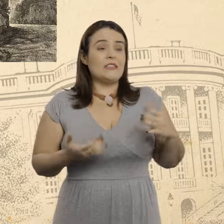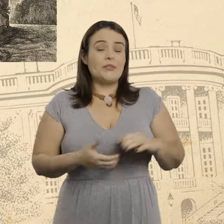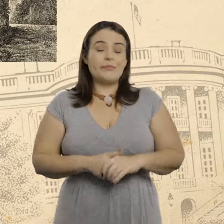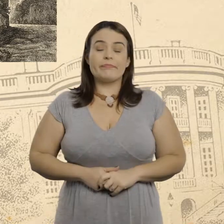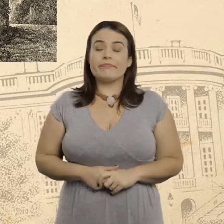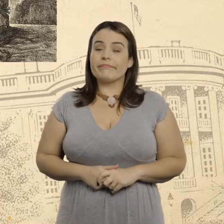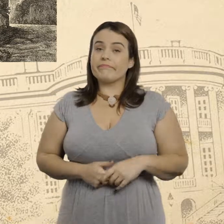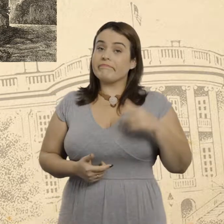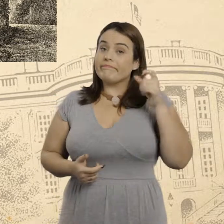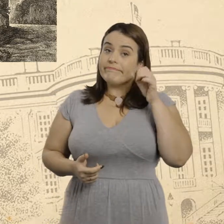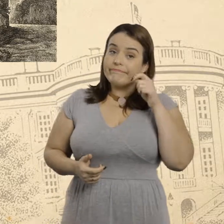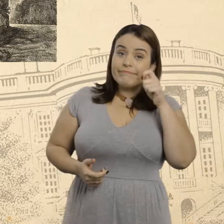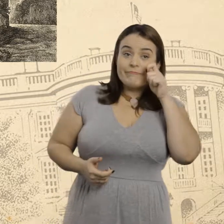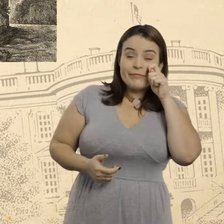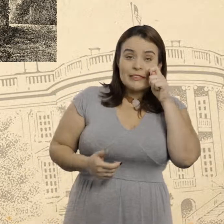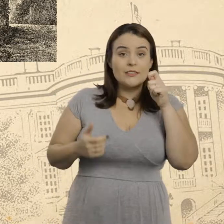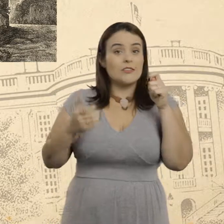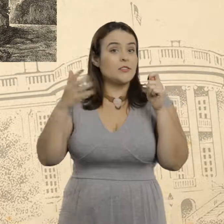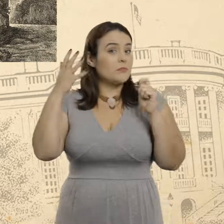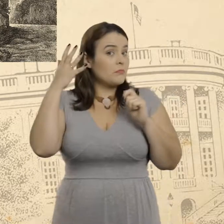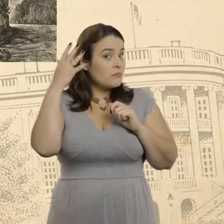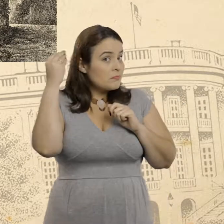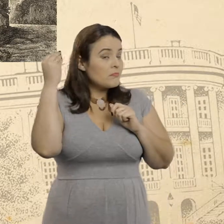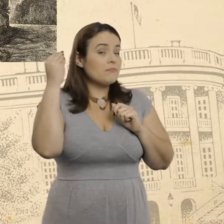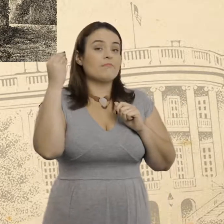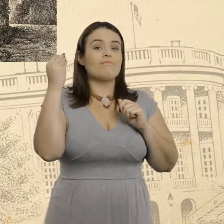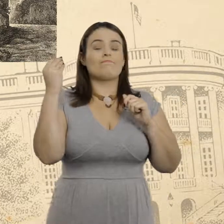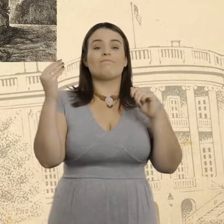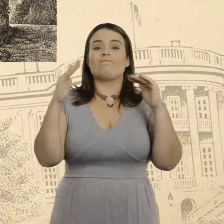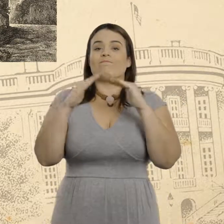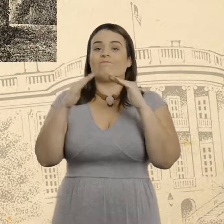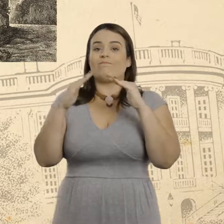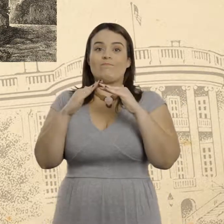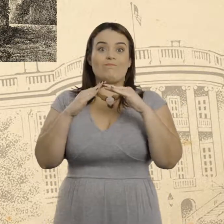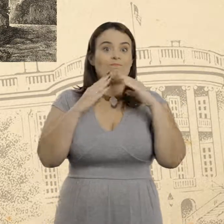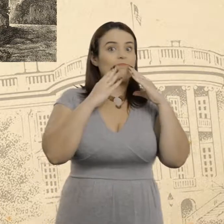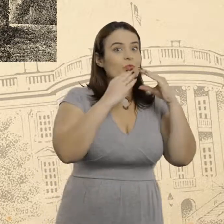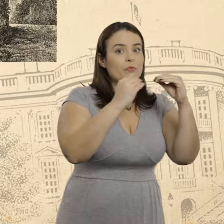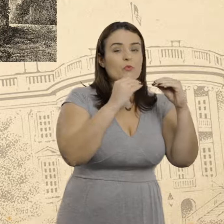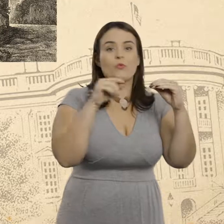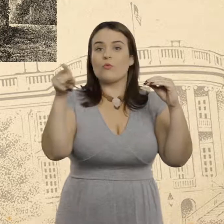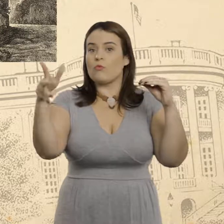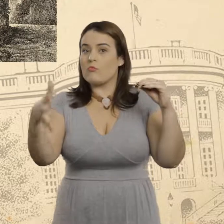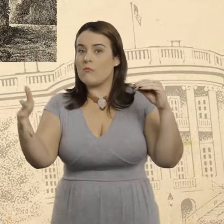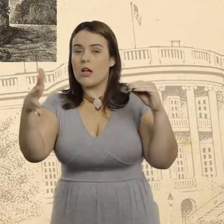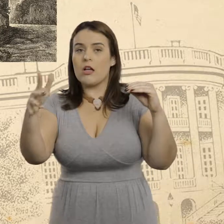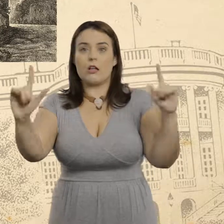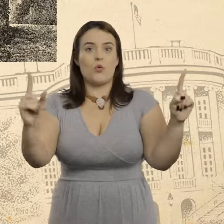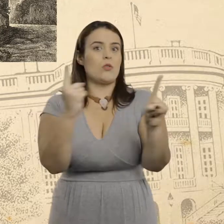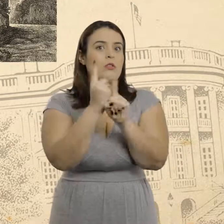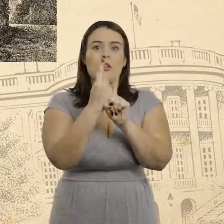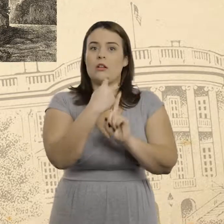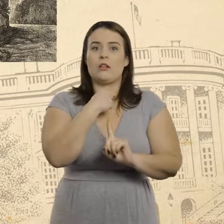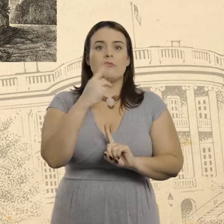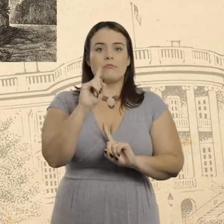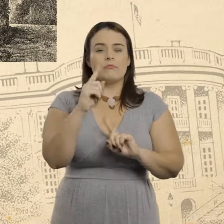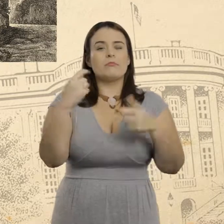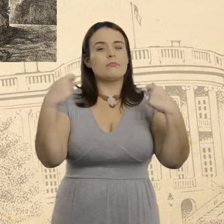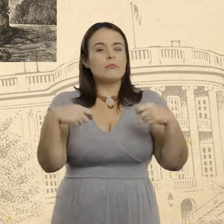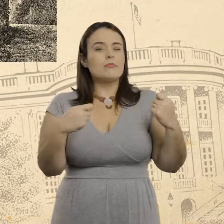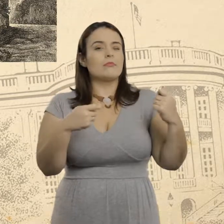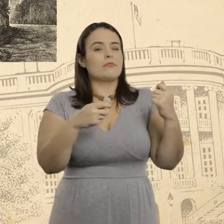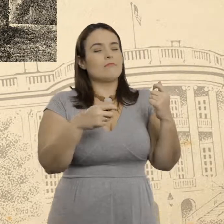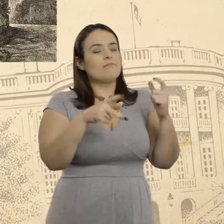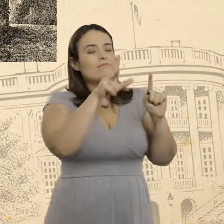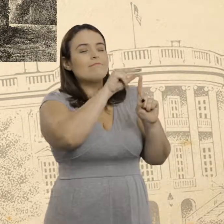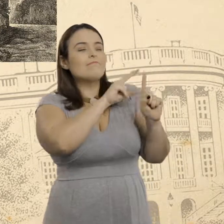medo. O detetive Fix e Passepartout concordaram que o Sr. Fogg e o americano não podiam se encontrar.